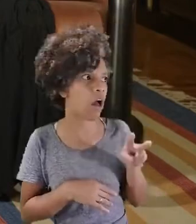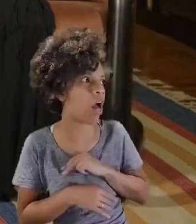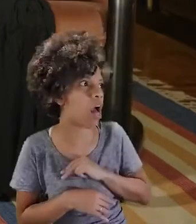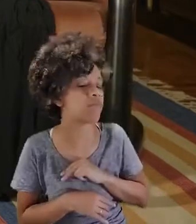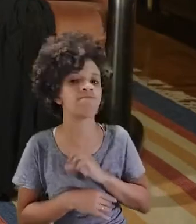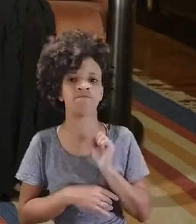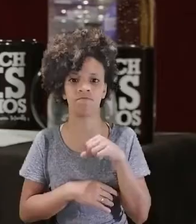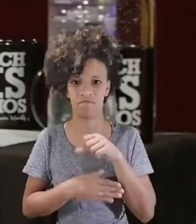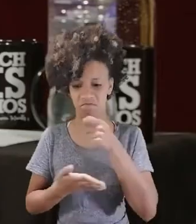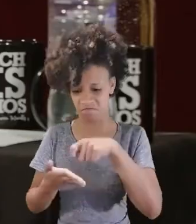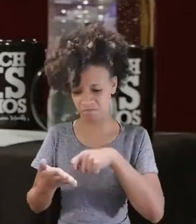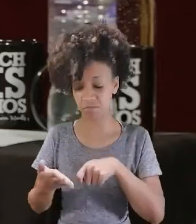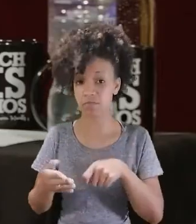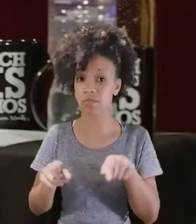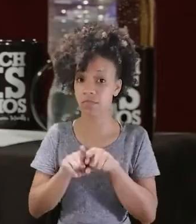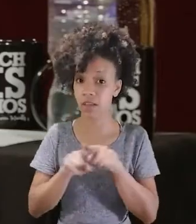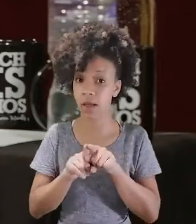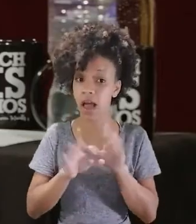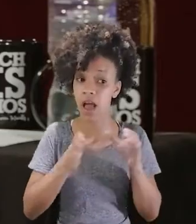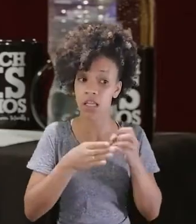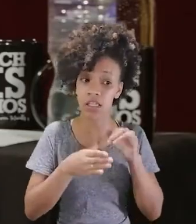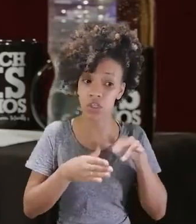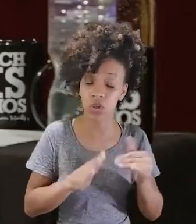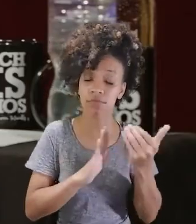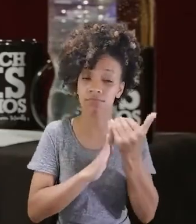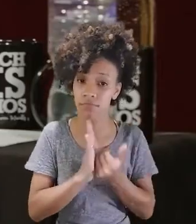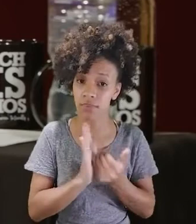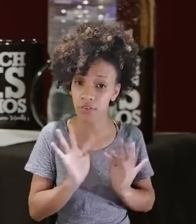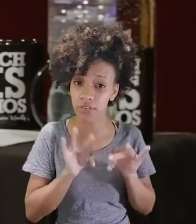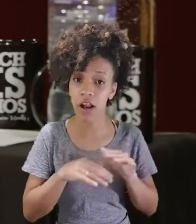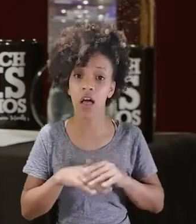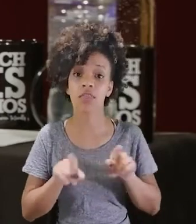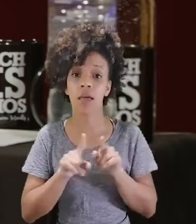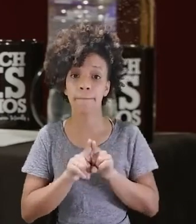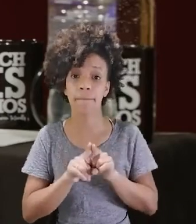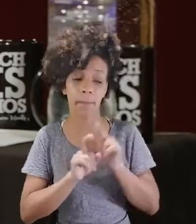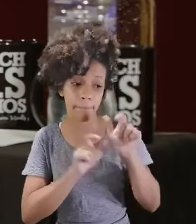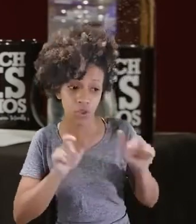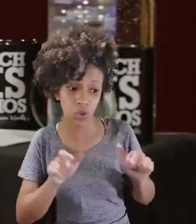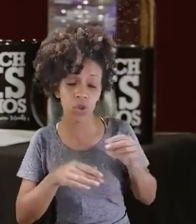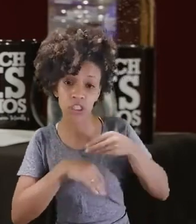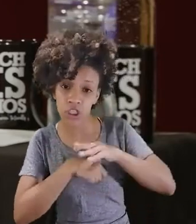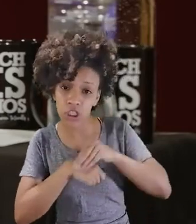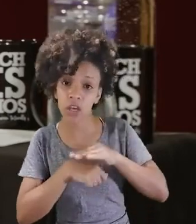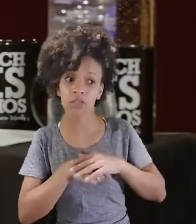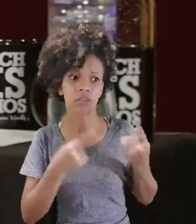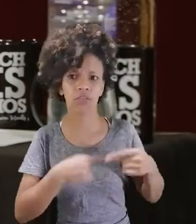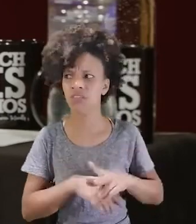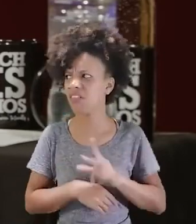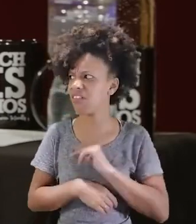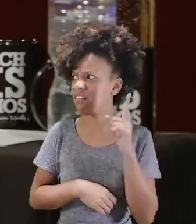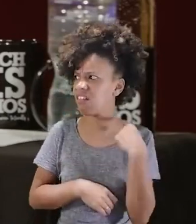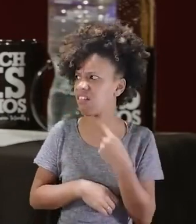é meu amigo deixamos claro que a sintonia final a fazer arquivo do comando composto por integrantes que tenham sido indicado e a